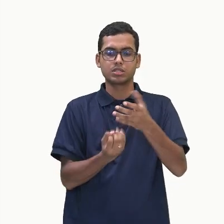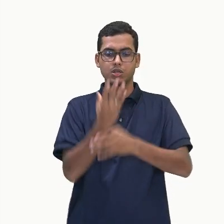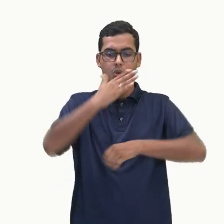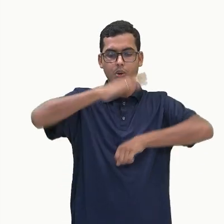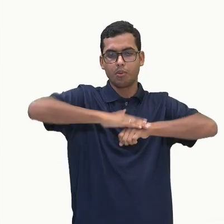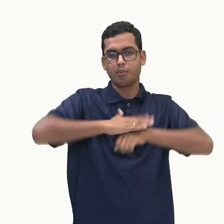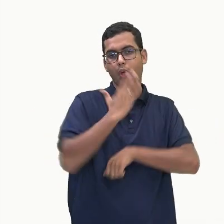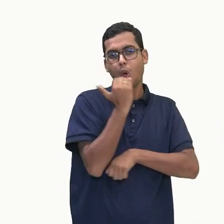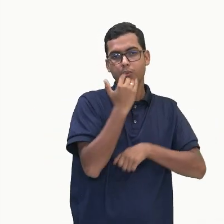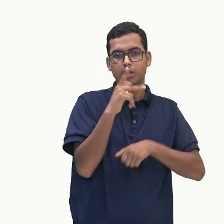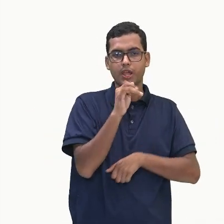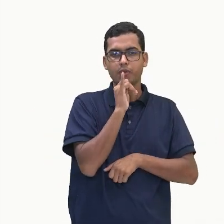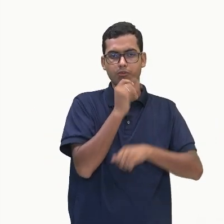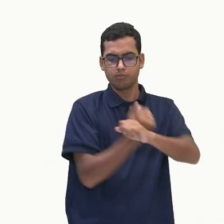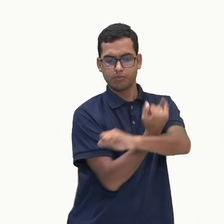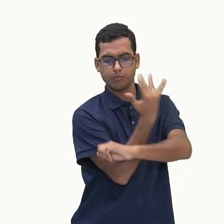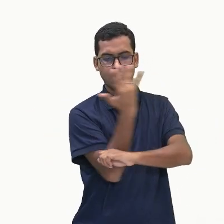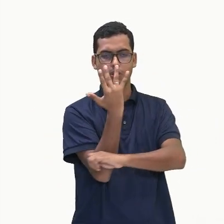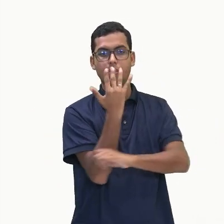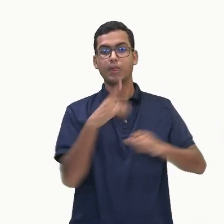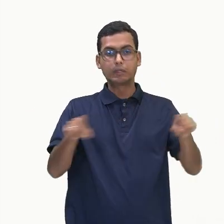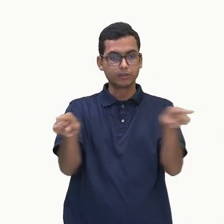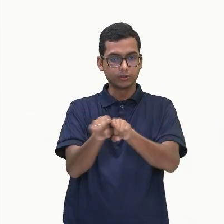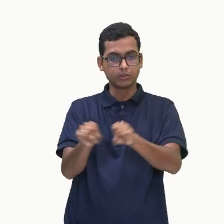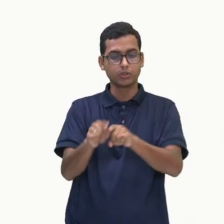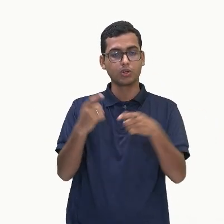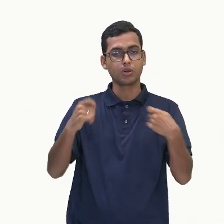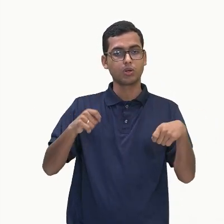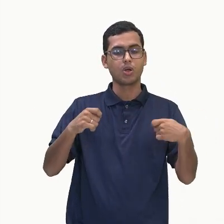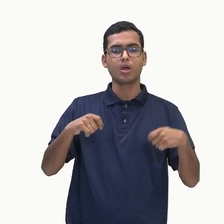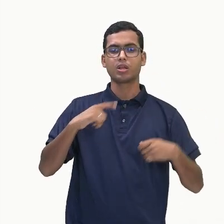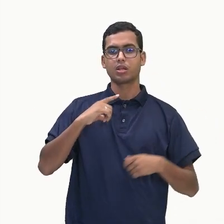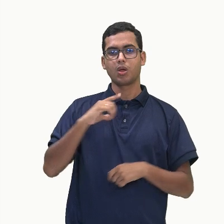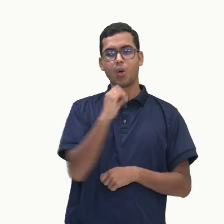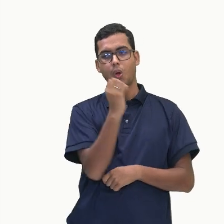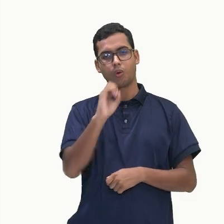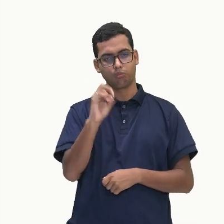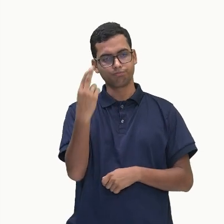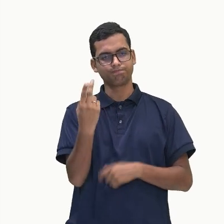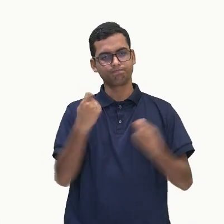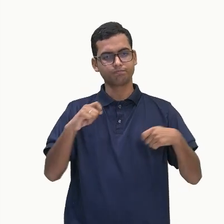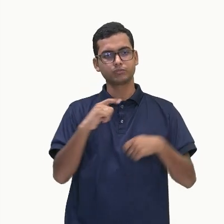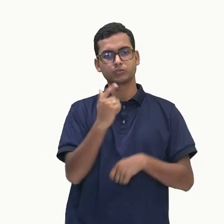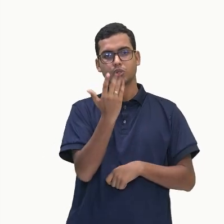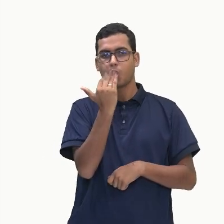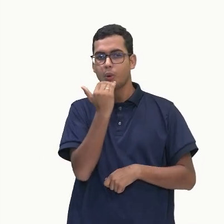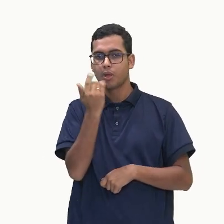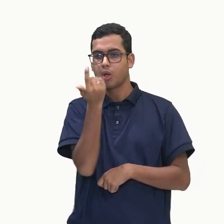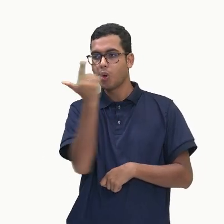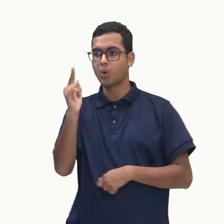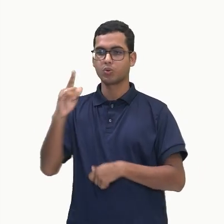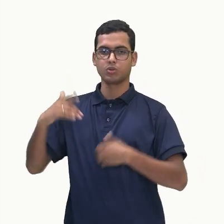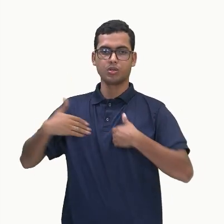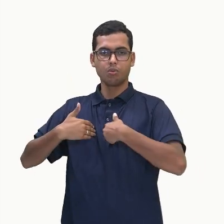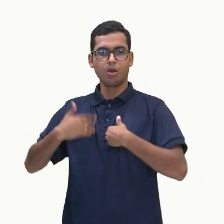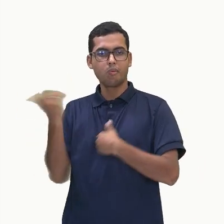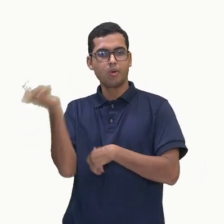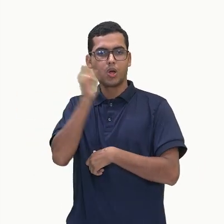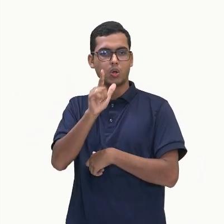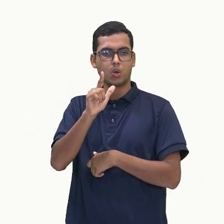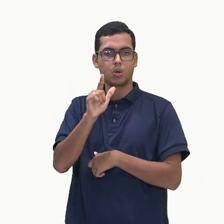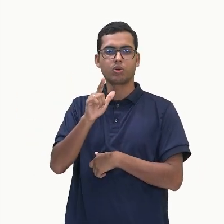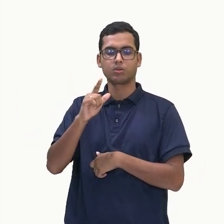ou eles também precisam se alimentar de outros seres vivos para poder continuar realizando seus